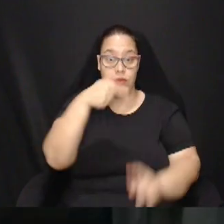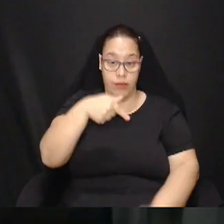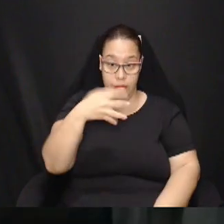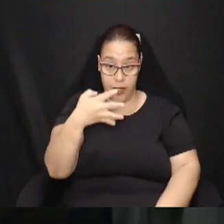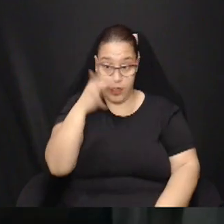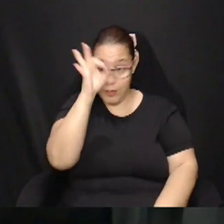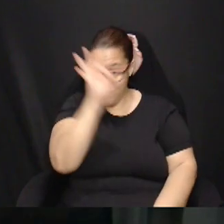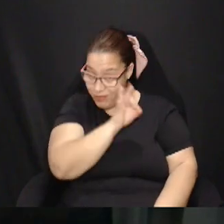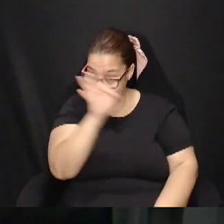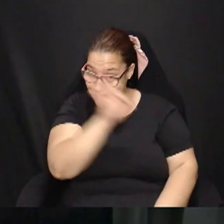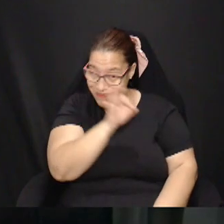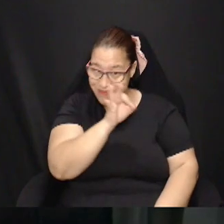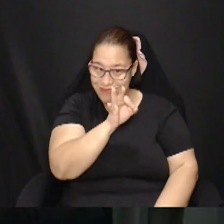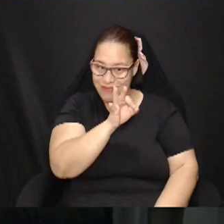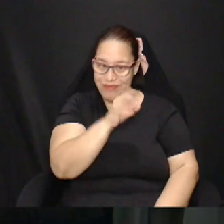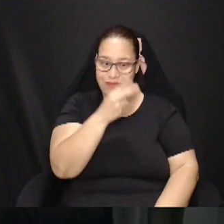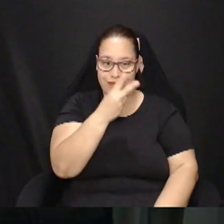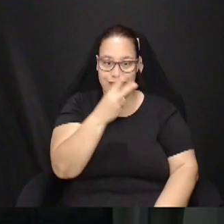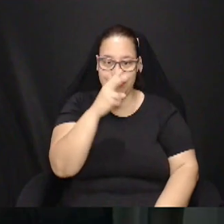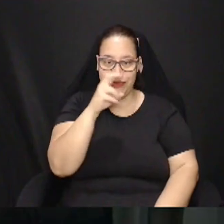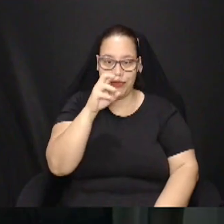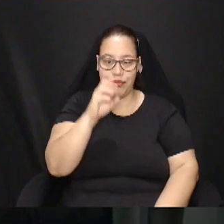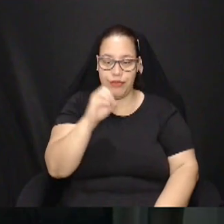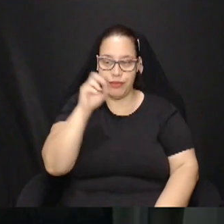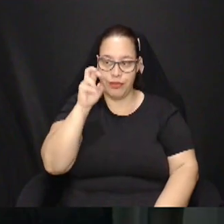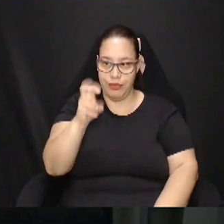74% de 205 milhões de habitantes.